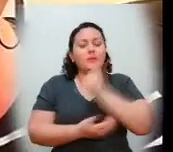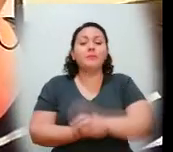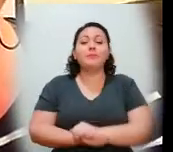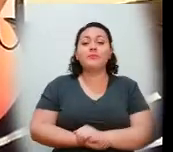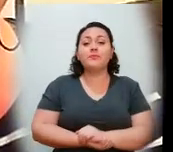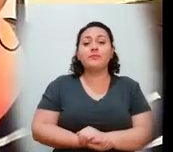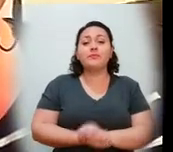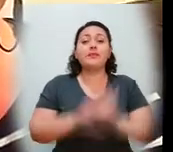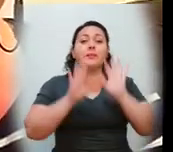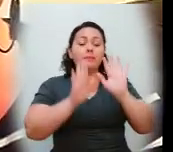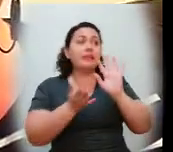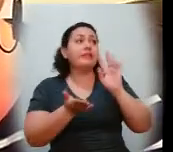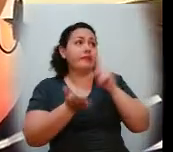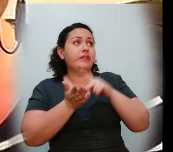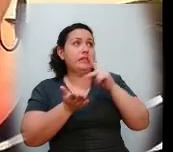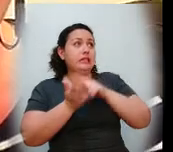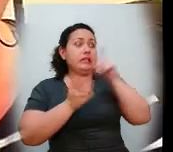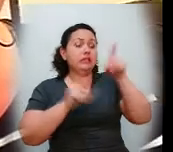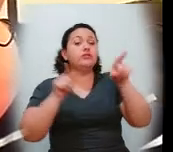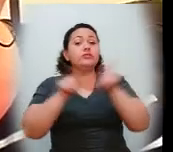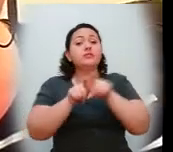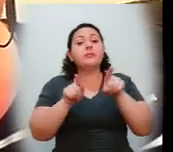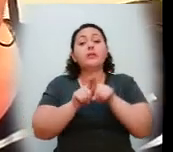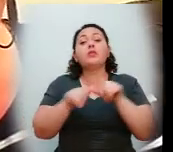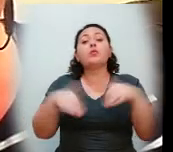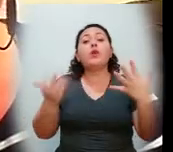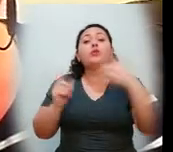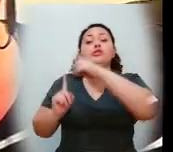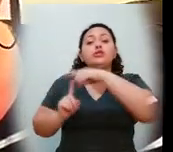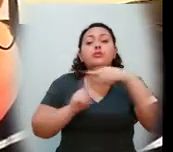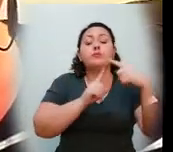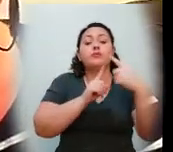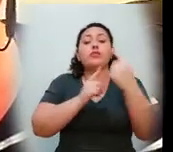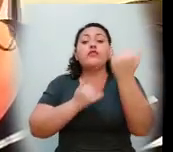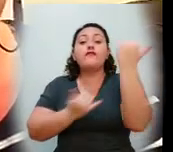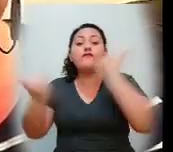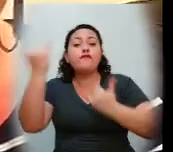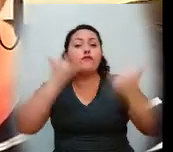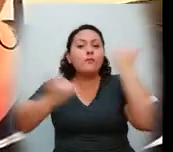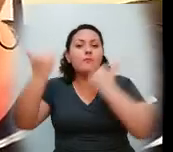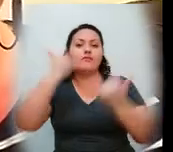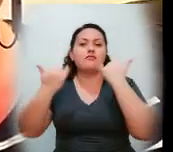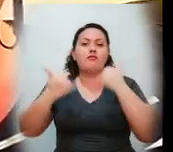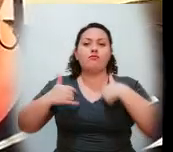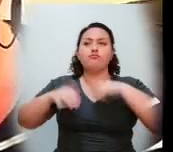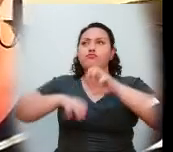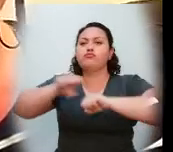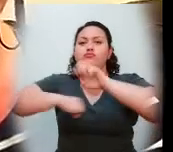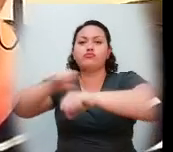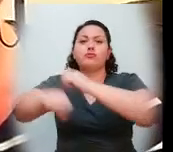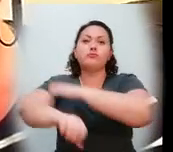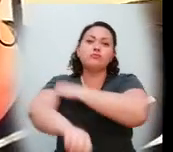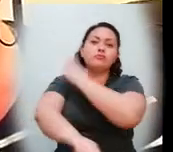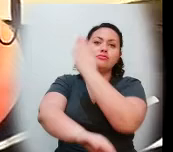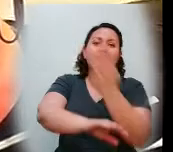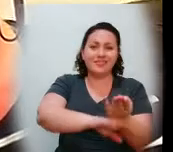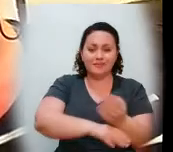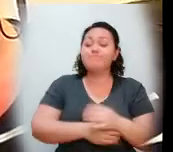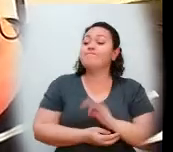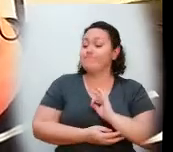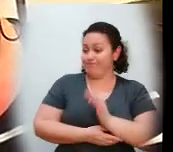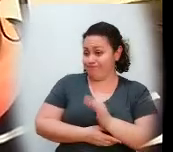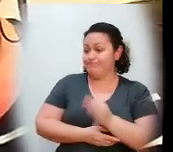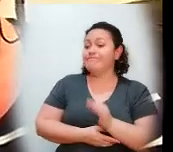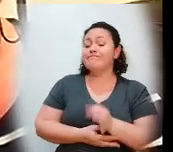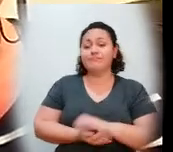acho que dentro disso, Ana, entra muito a qualidade das informações que a gente acaba selecionando, né? Uhum.